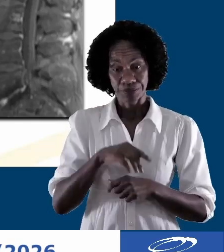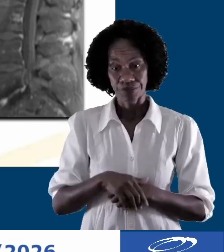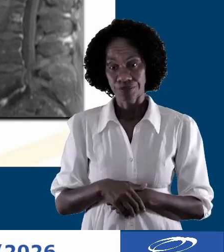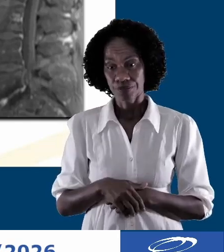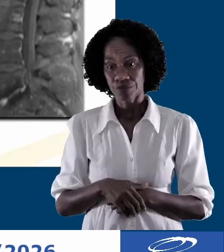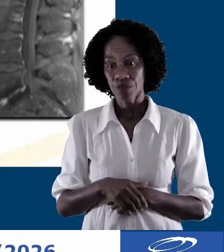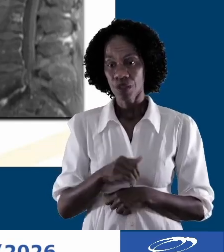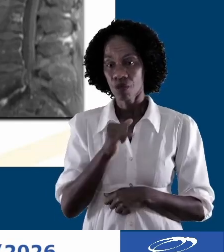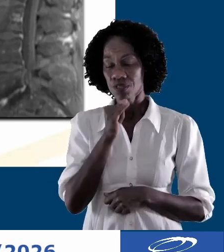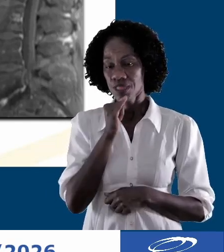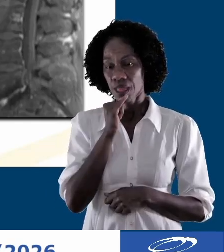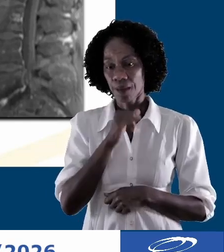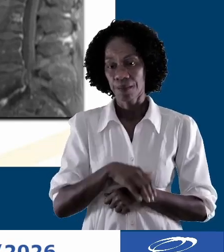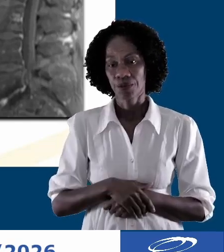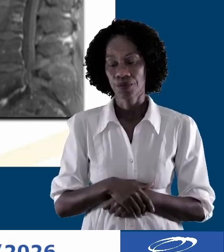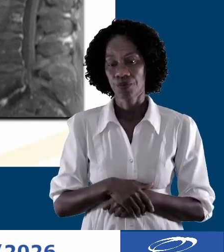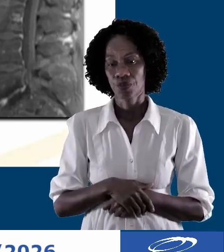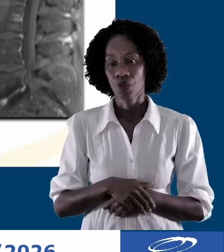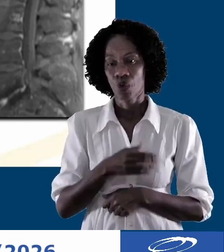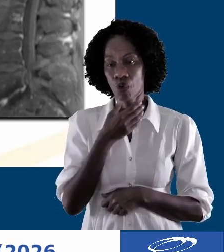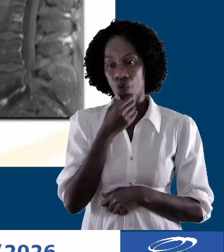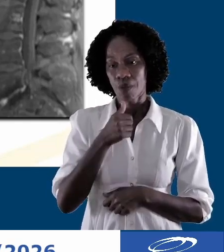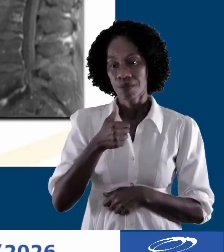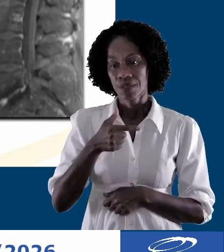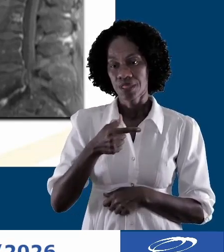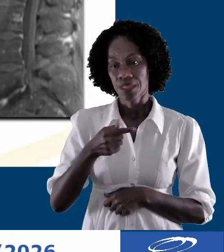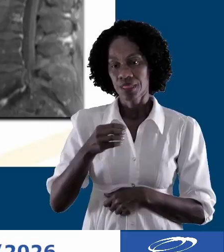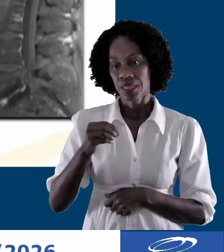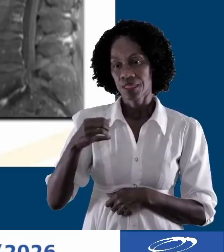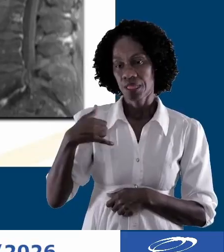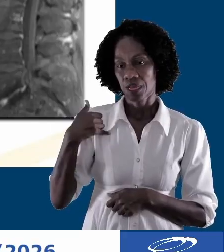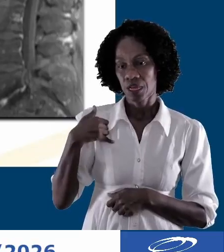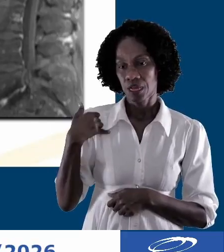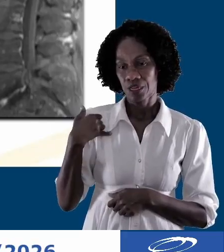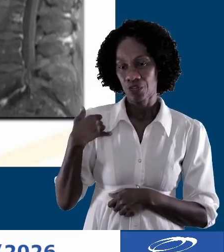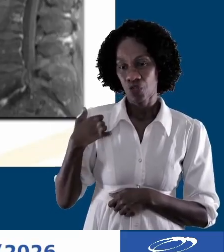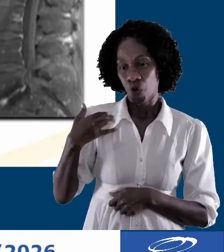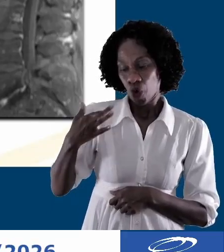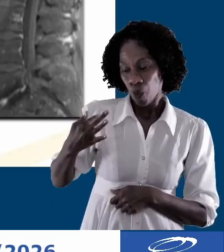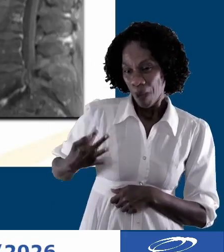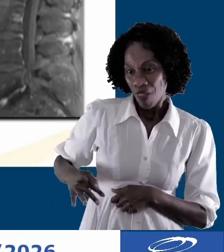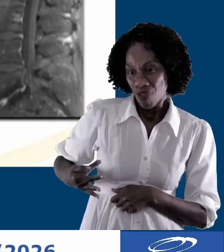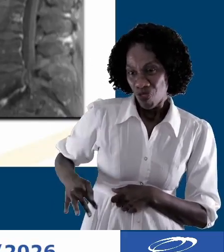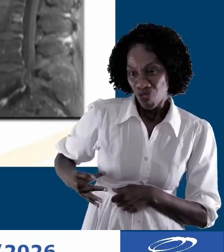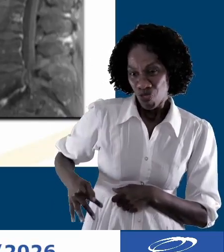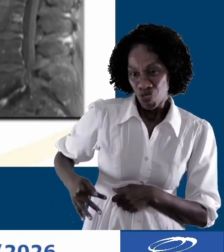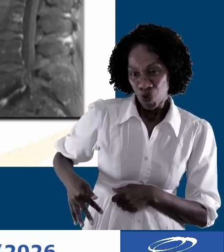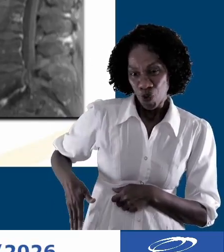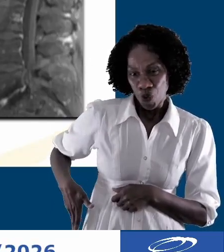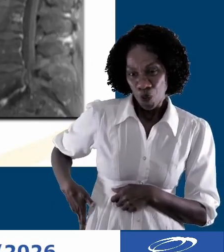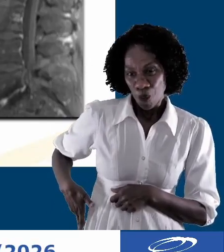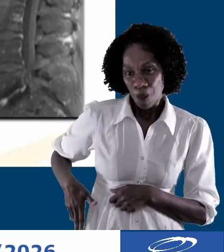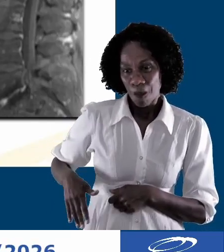Mais um caso aqui do INTO também, paciente de 70 anos, masculino, com a dor lombar intensa, neurológica era normal. A gente